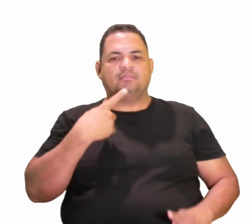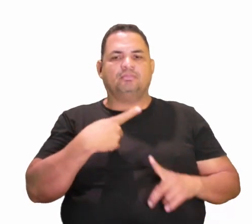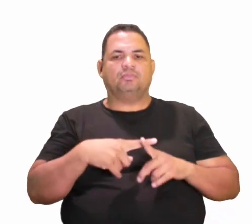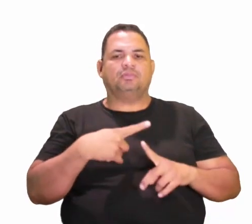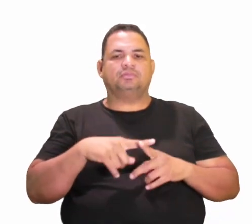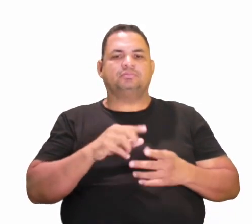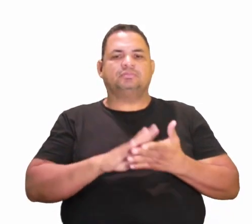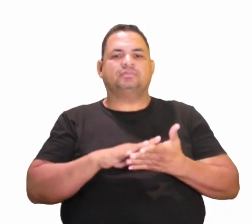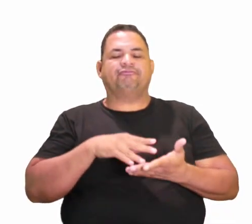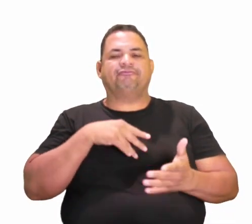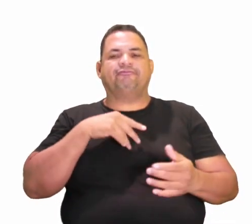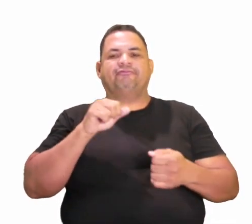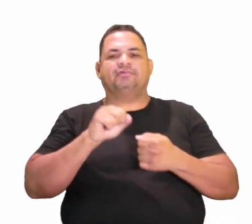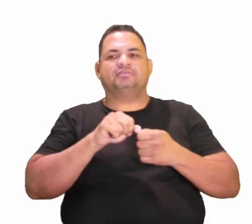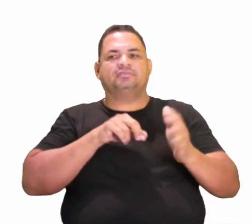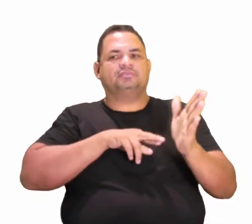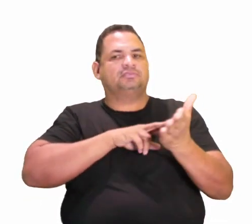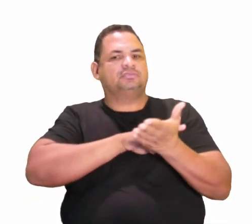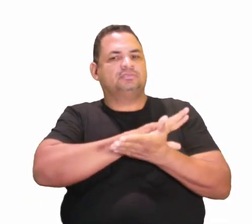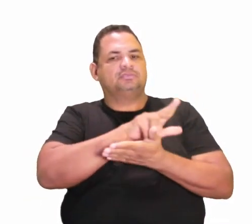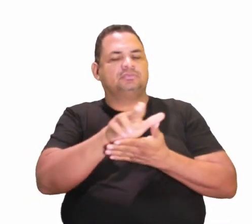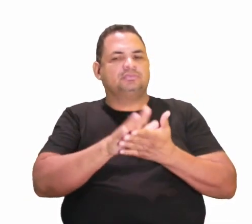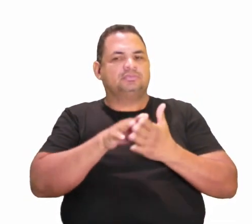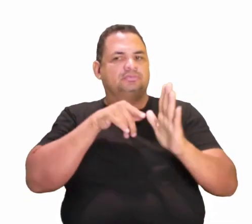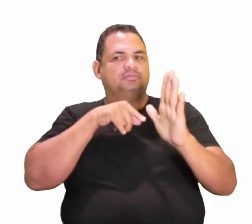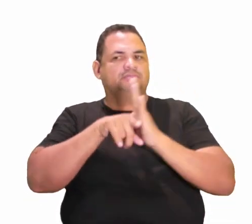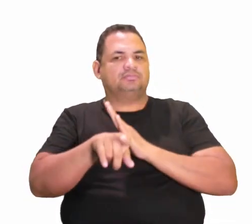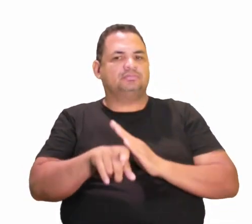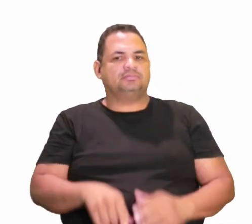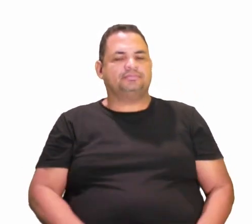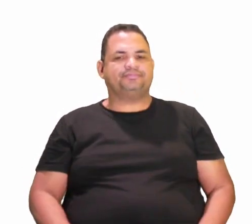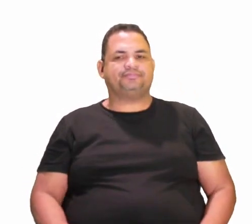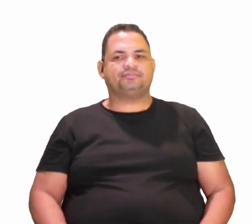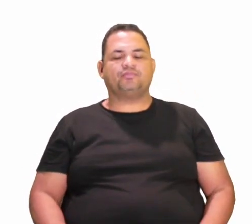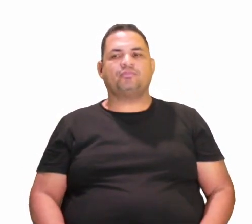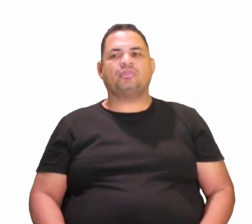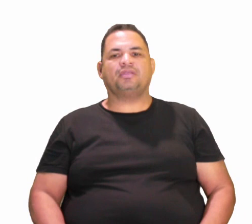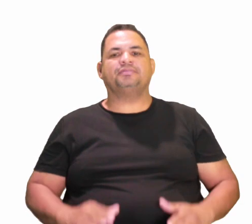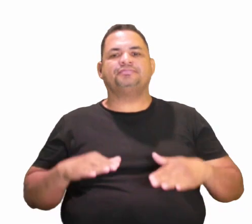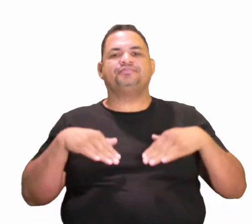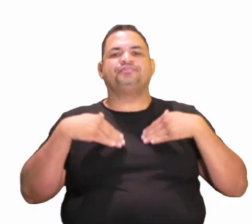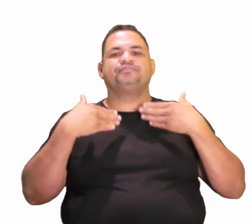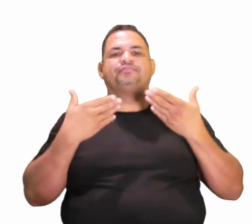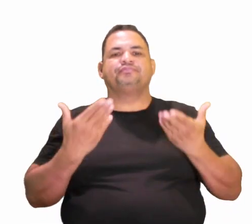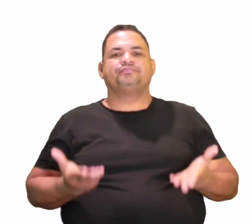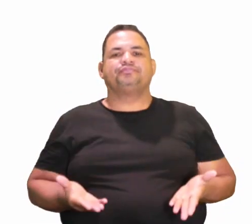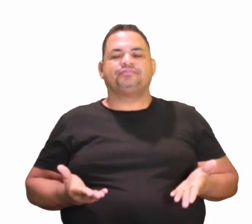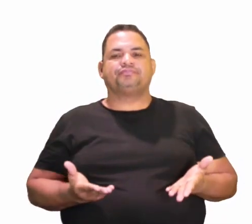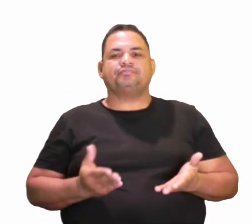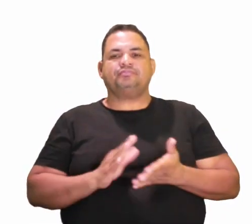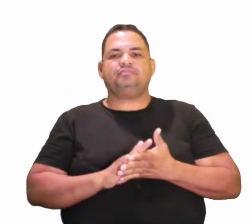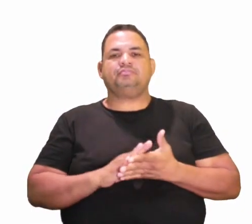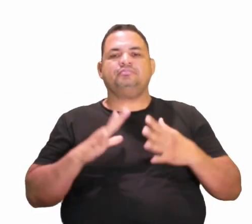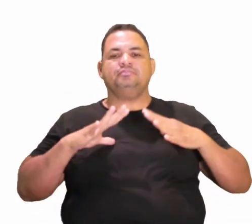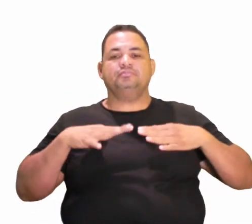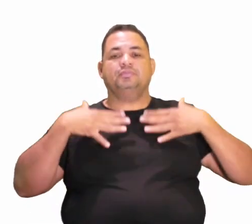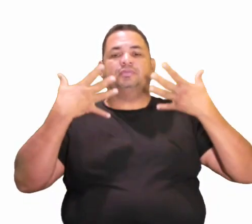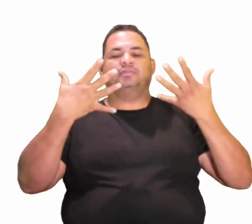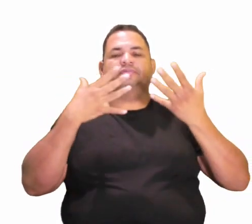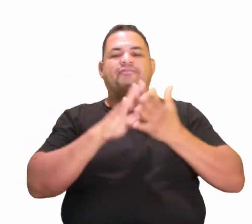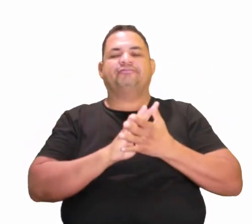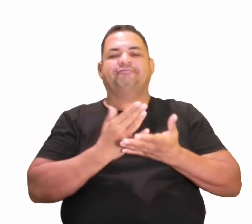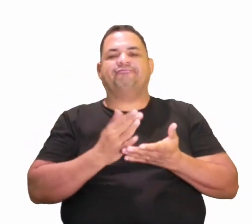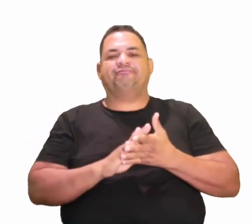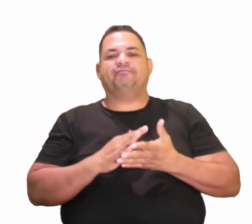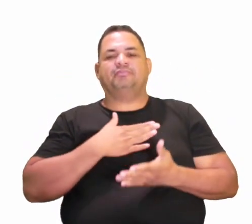vamos fazer várias perguntas até chegar no final das celebrações. Que é o quê? Qual a sua celebração favorita? E temos agora